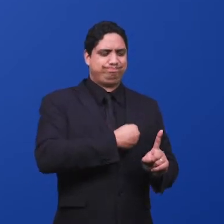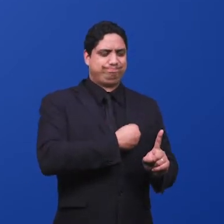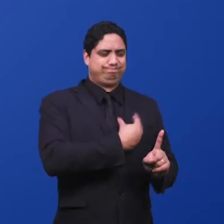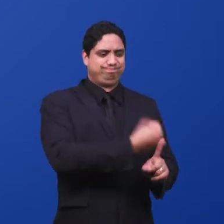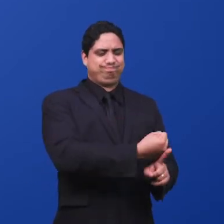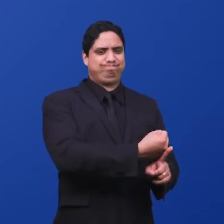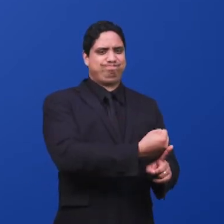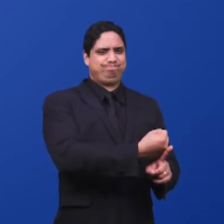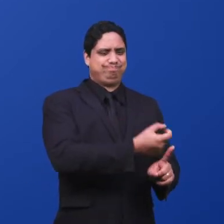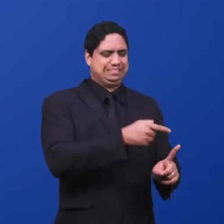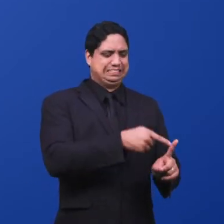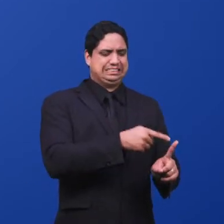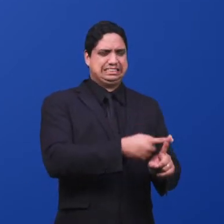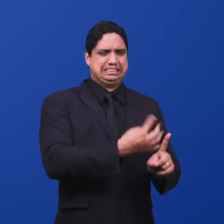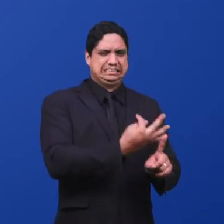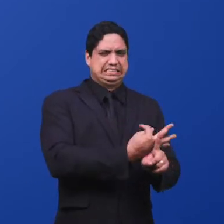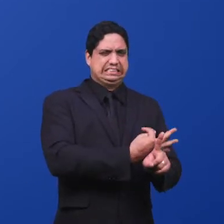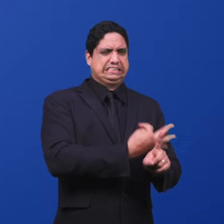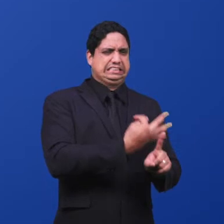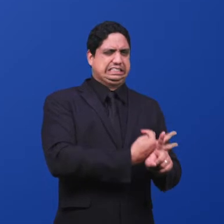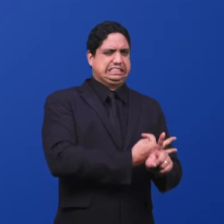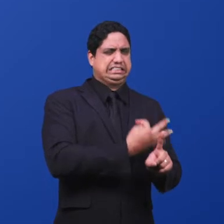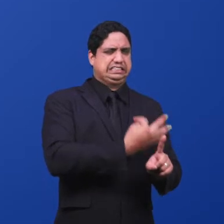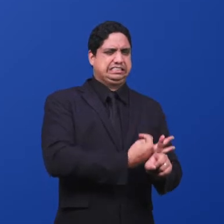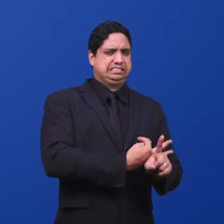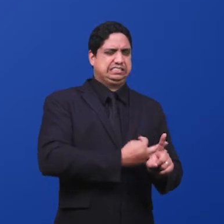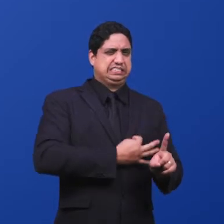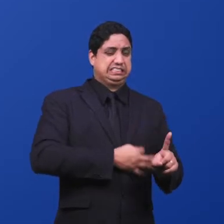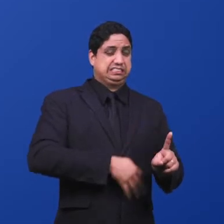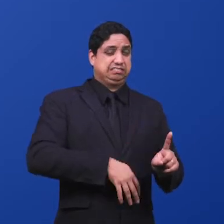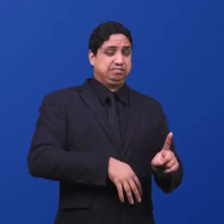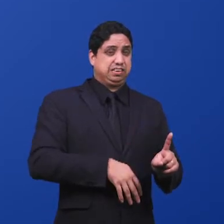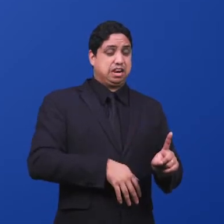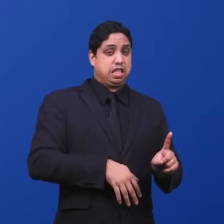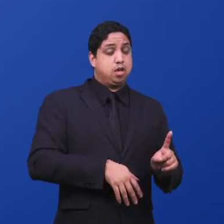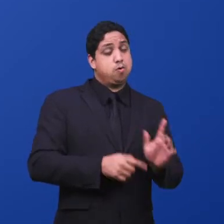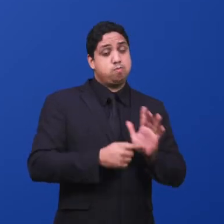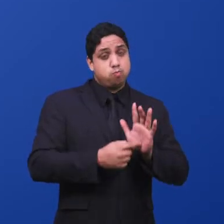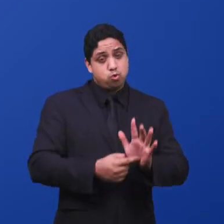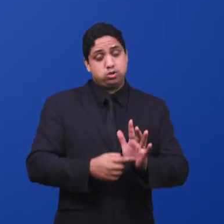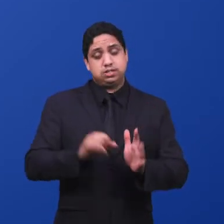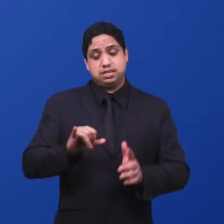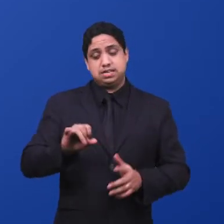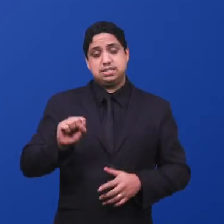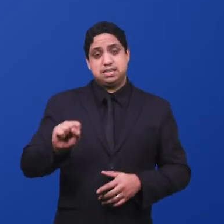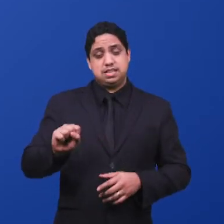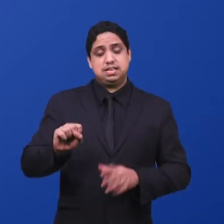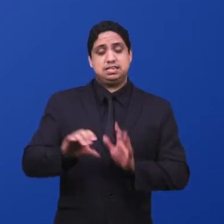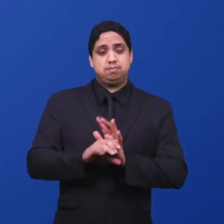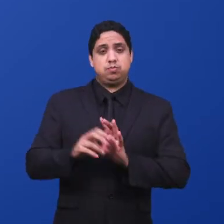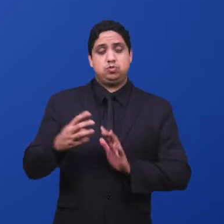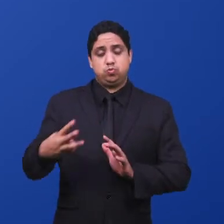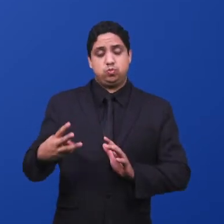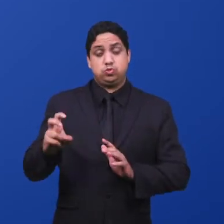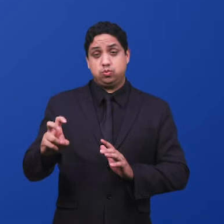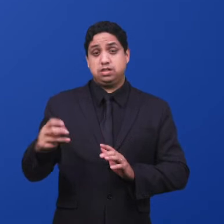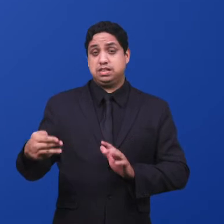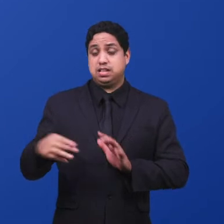pecado, toda a opressão, conforme está escrito em Isaías 53, 4 e